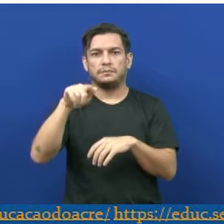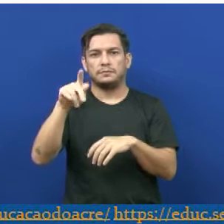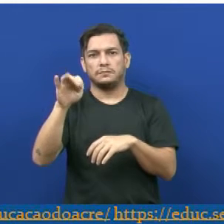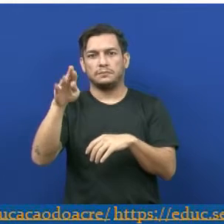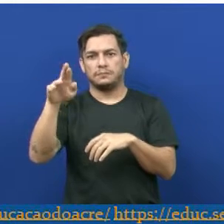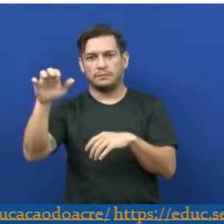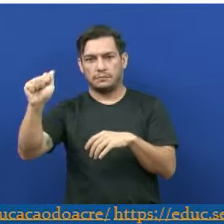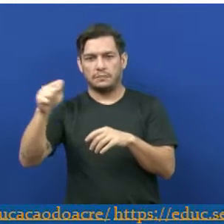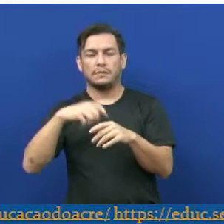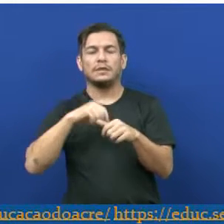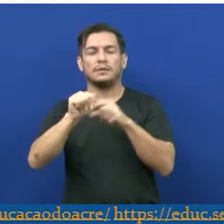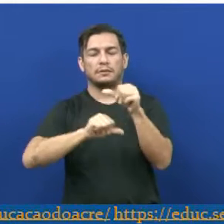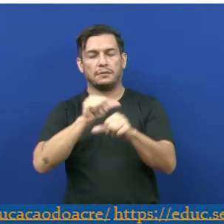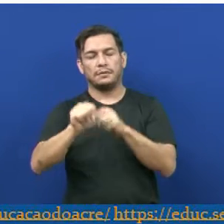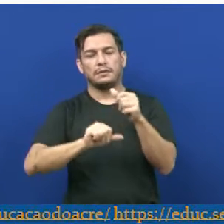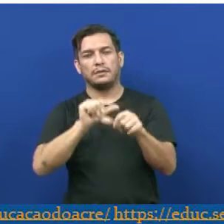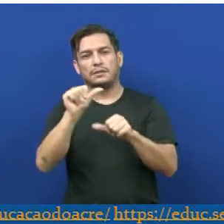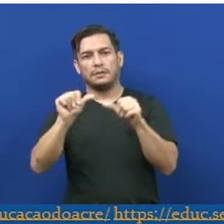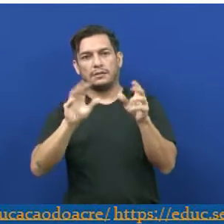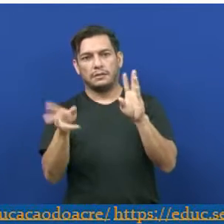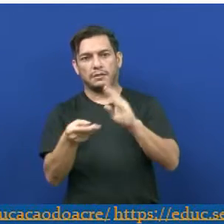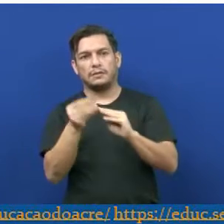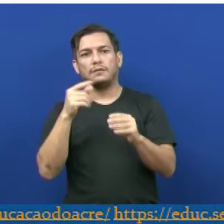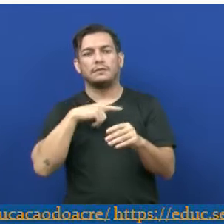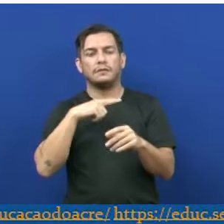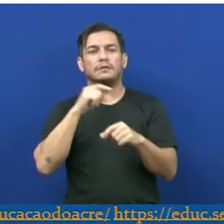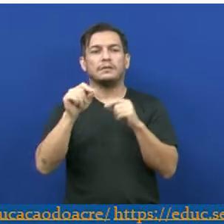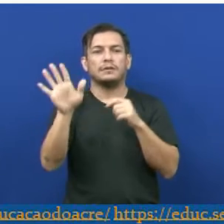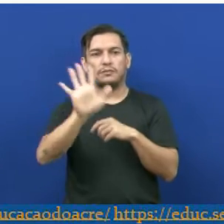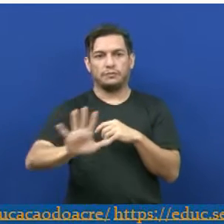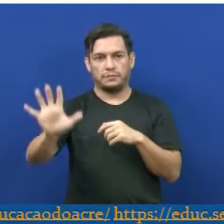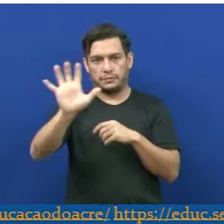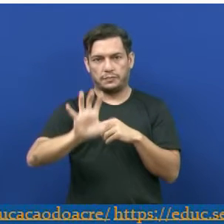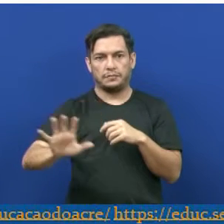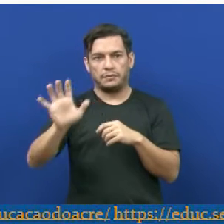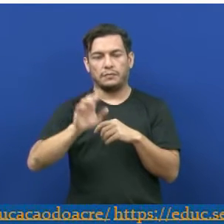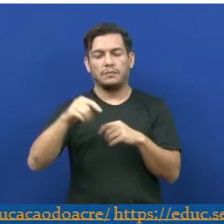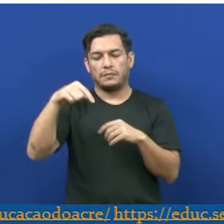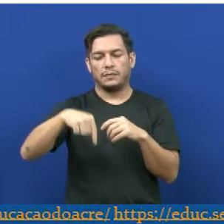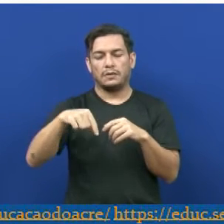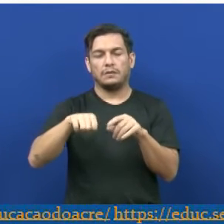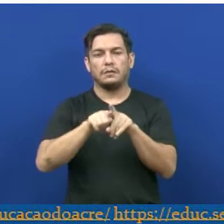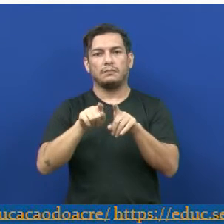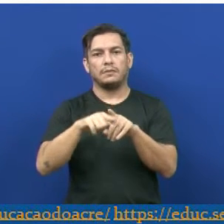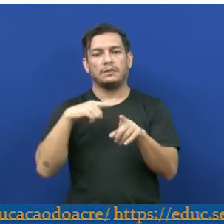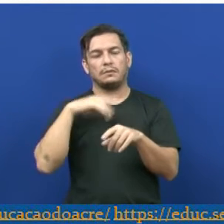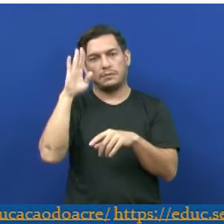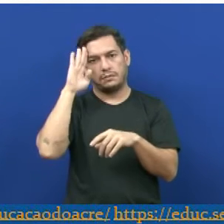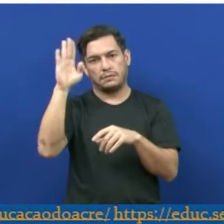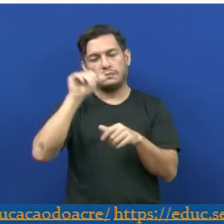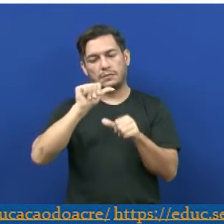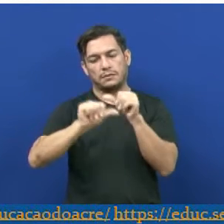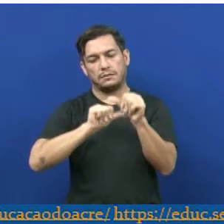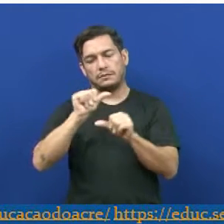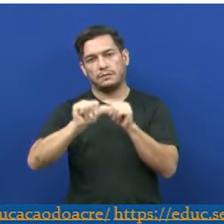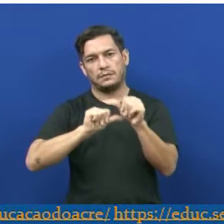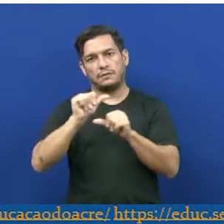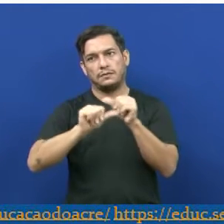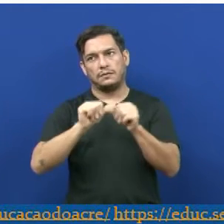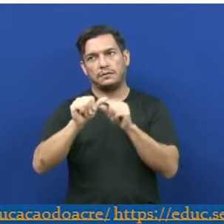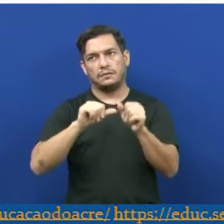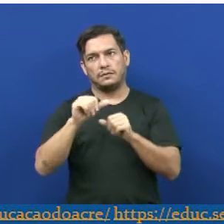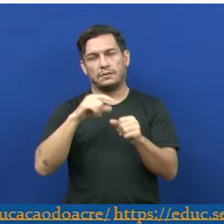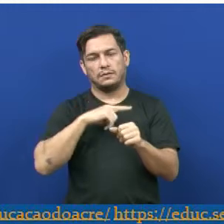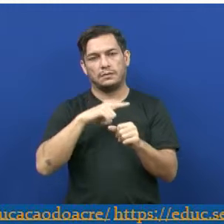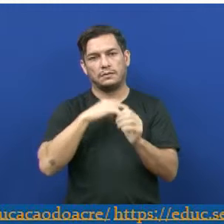Importantes transformações foram desencadeadas na sociedade de forma geral. Aqui nós temos as principais transformações que